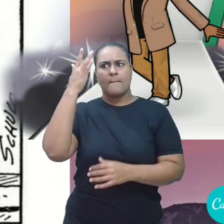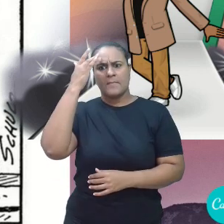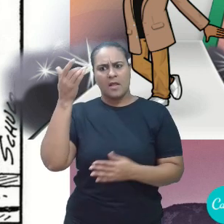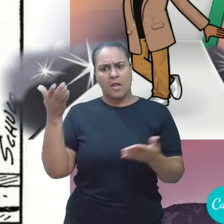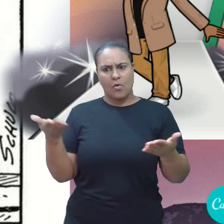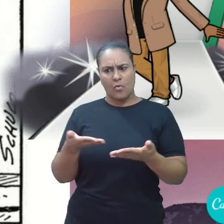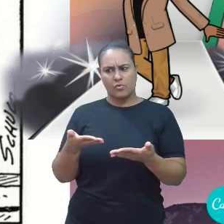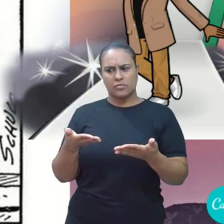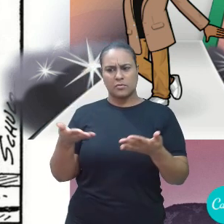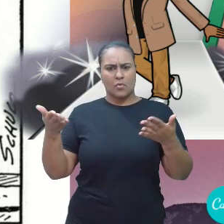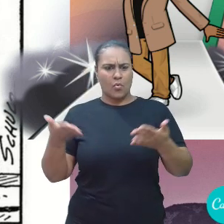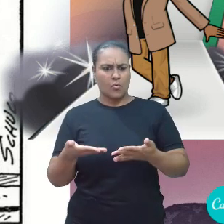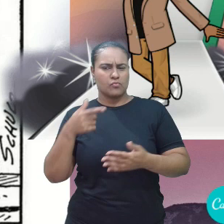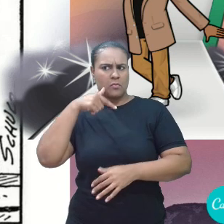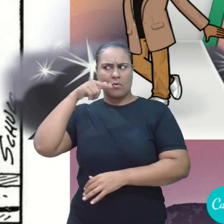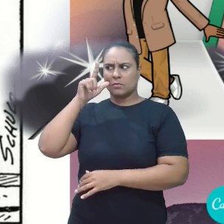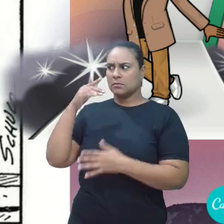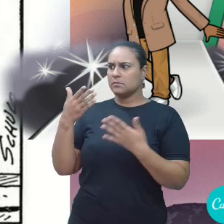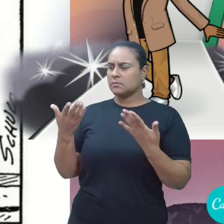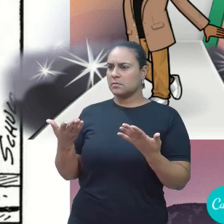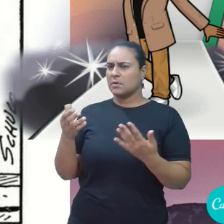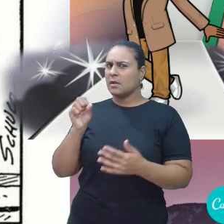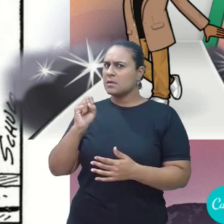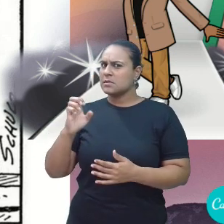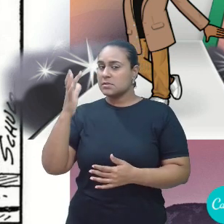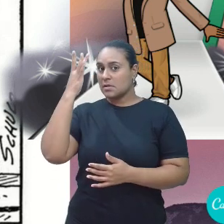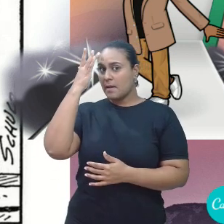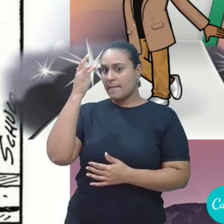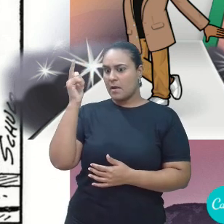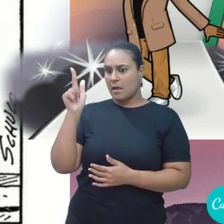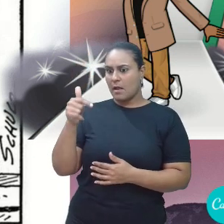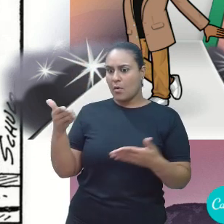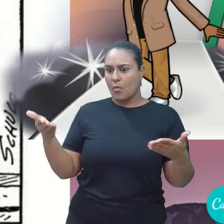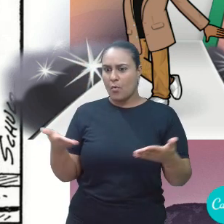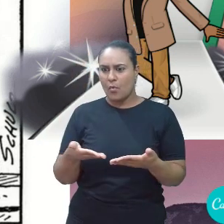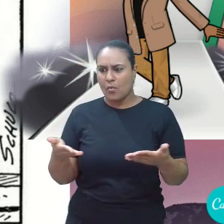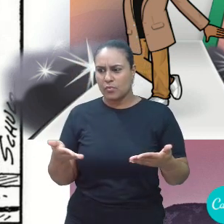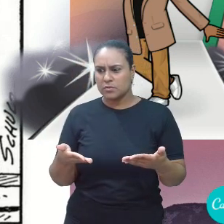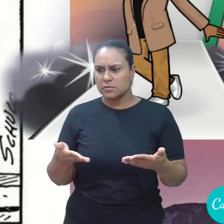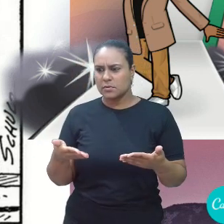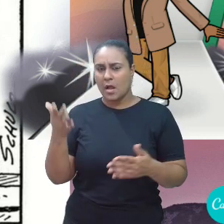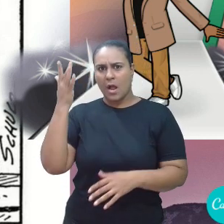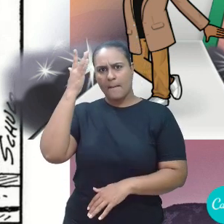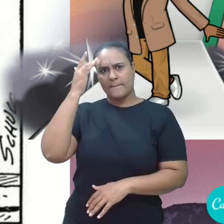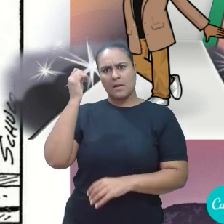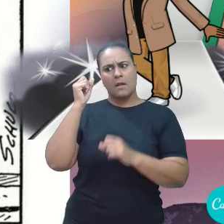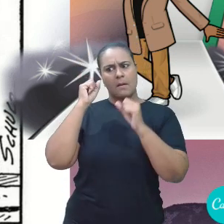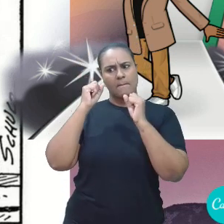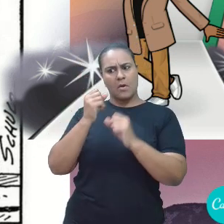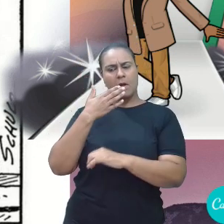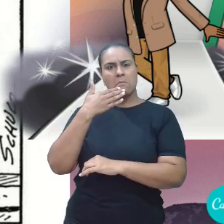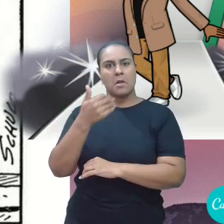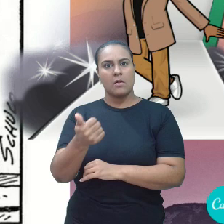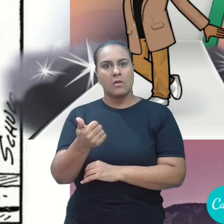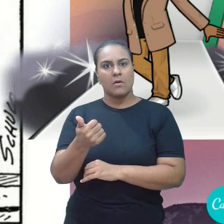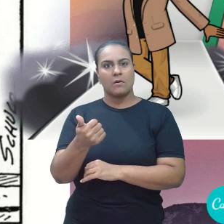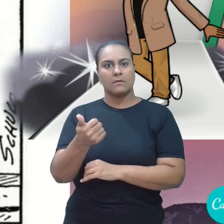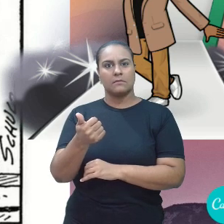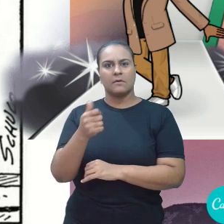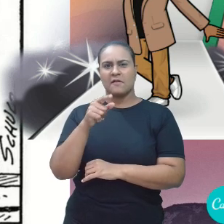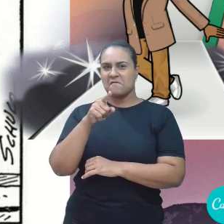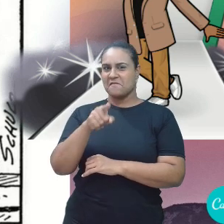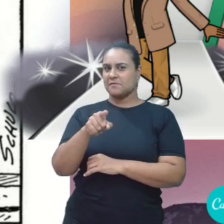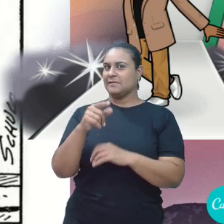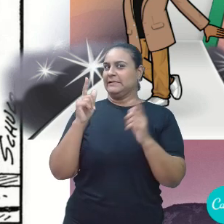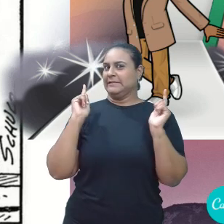hoje é ontem. E se amanhã é hoje, Charlie Brown, amanhã pode ser um dia melhor. Você é